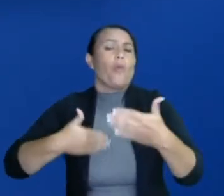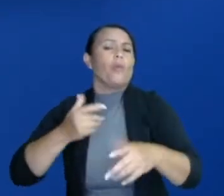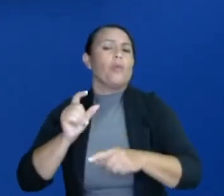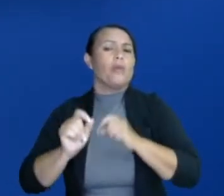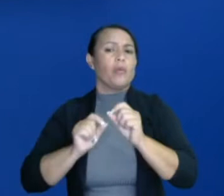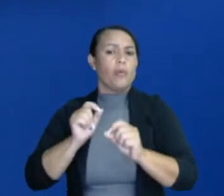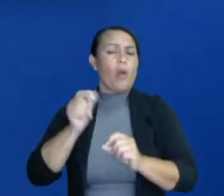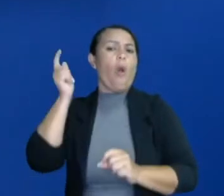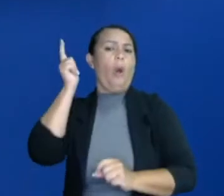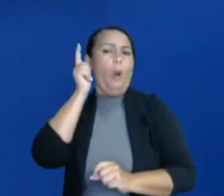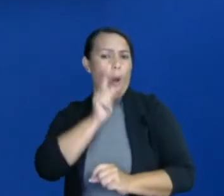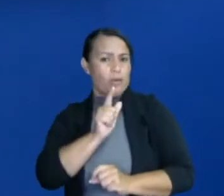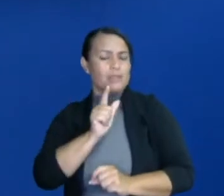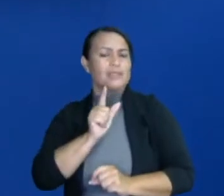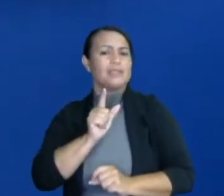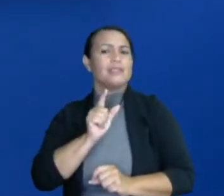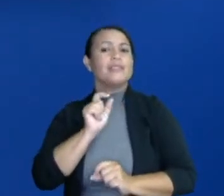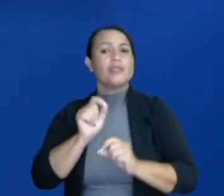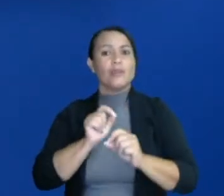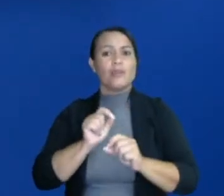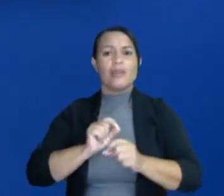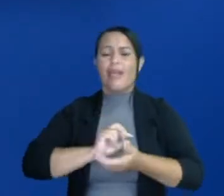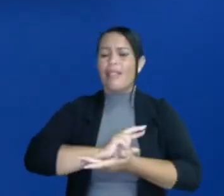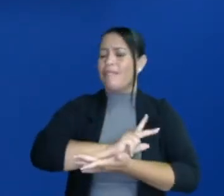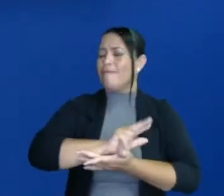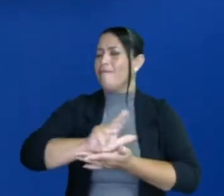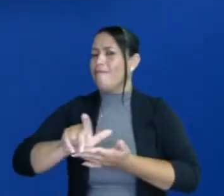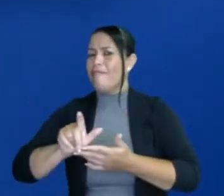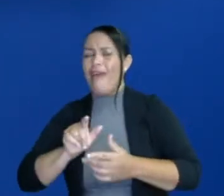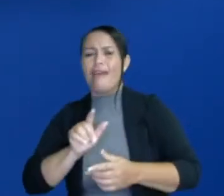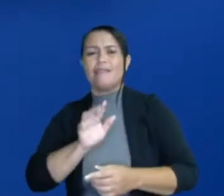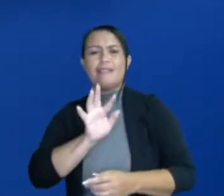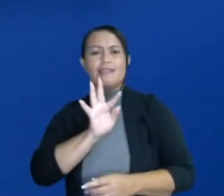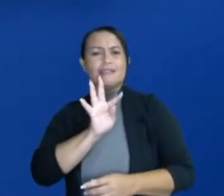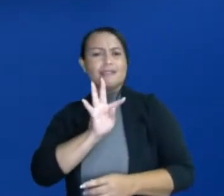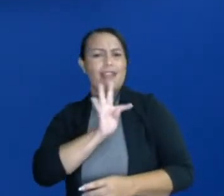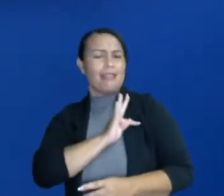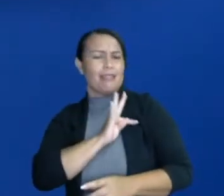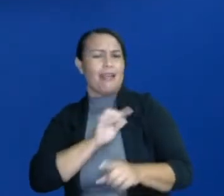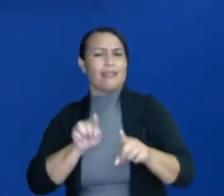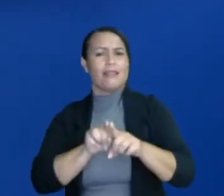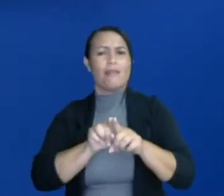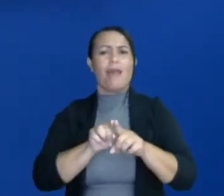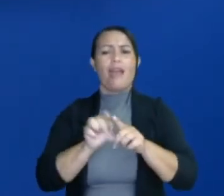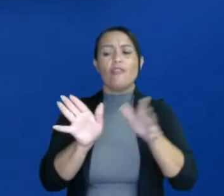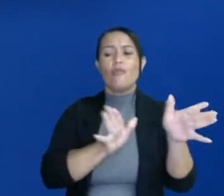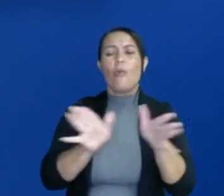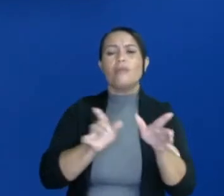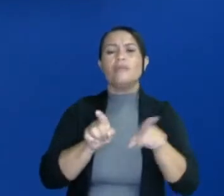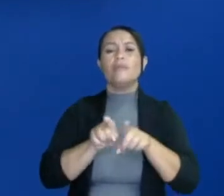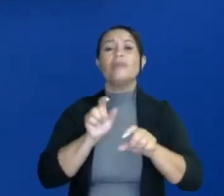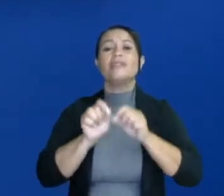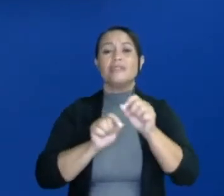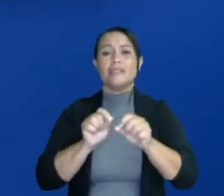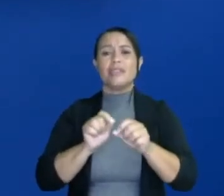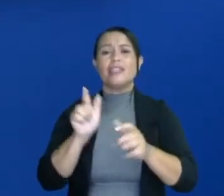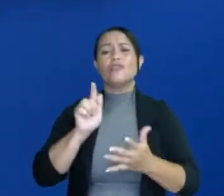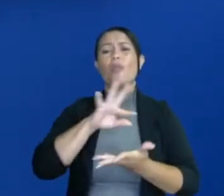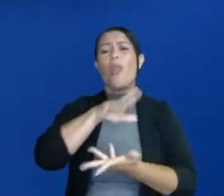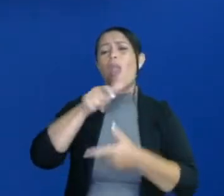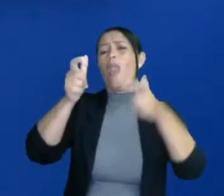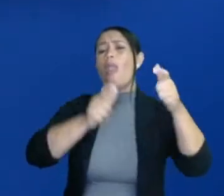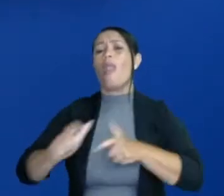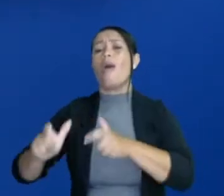conseguir dominar, vamos dizer assim, várias técnicas de orientação e localização geográfica, com o intuito, logicamente, de